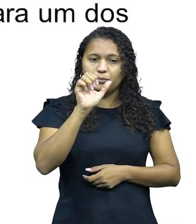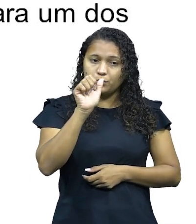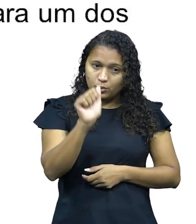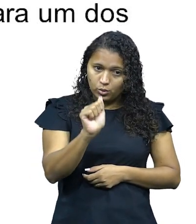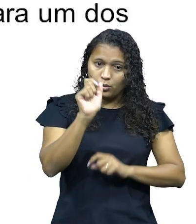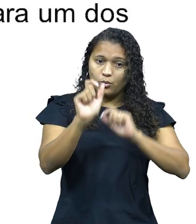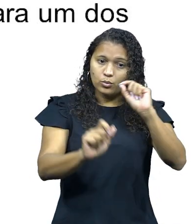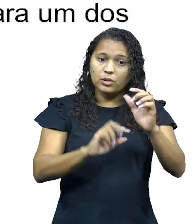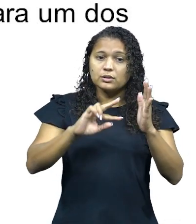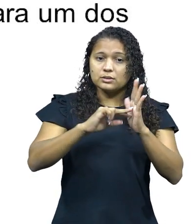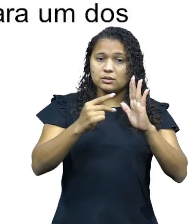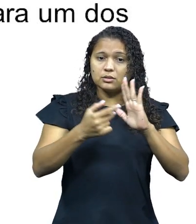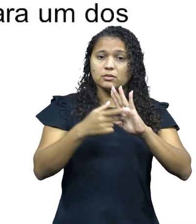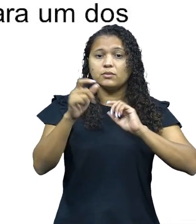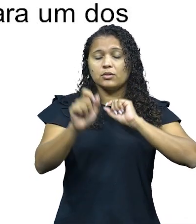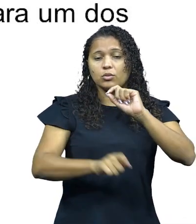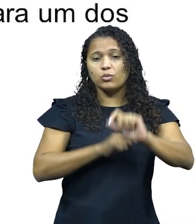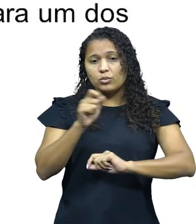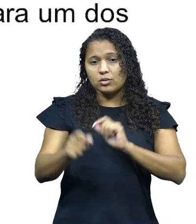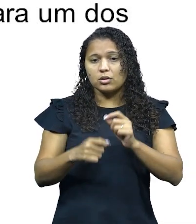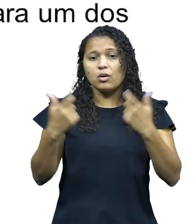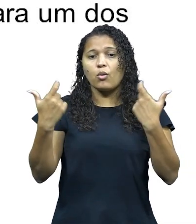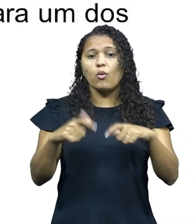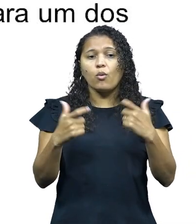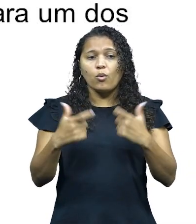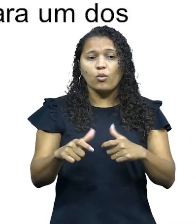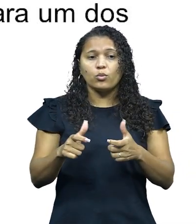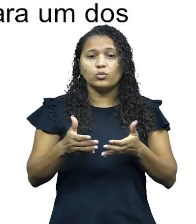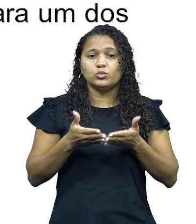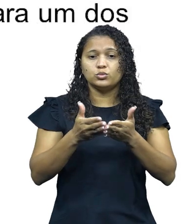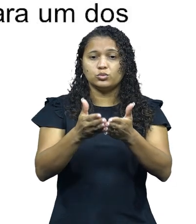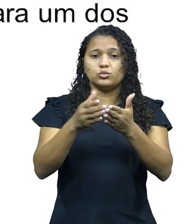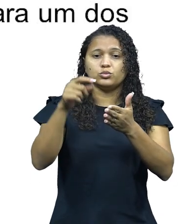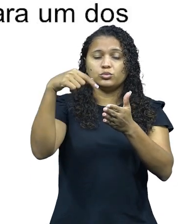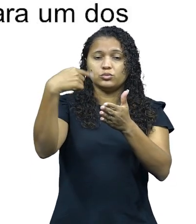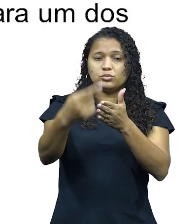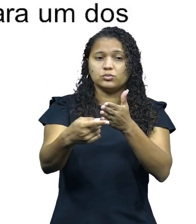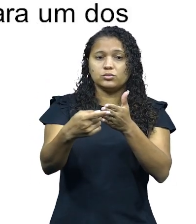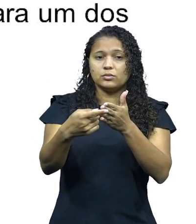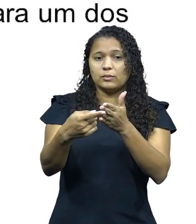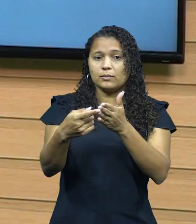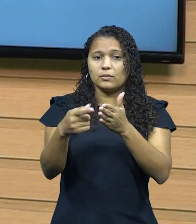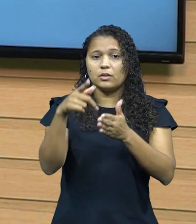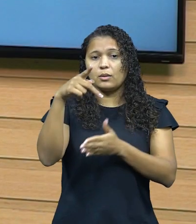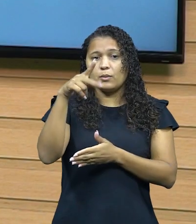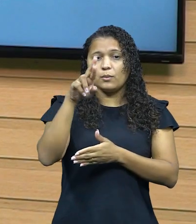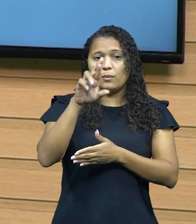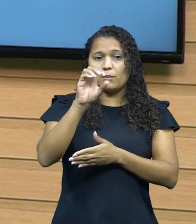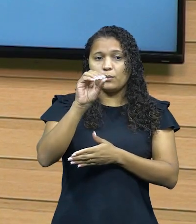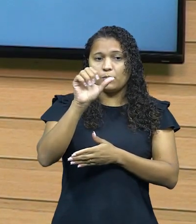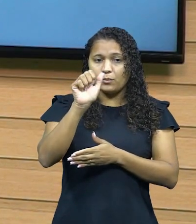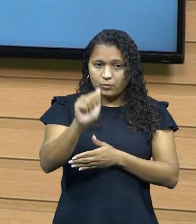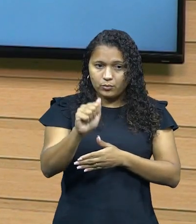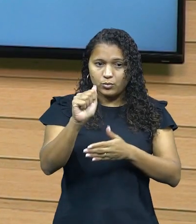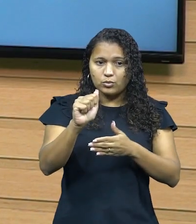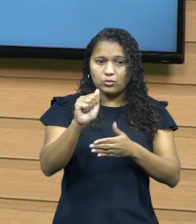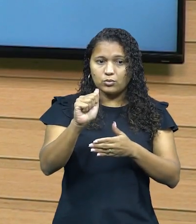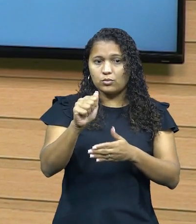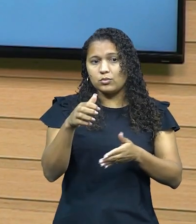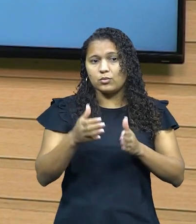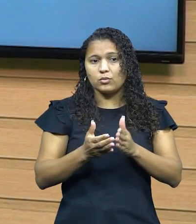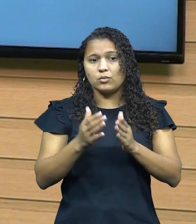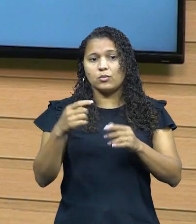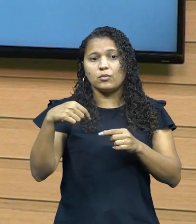proa, novamente, ela significa também a direção onde a proa aponta. Então, aproar, ela